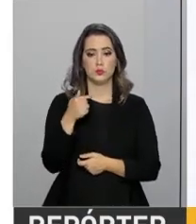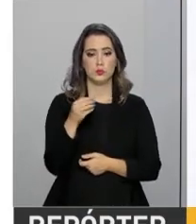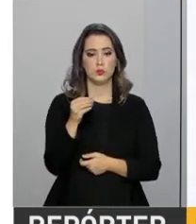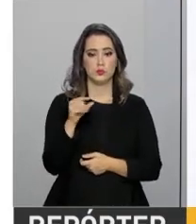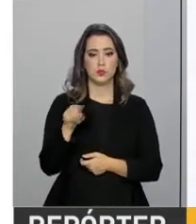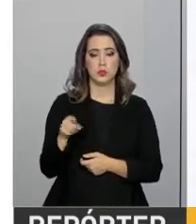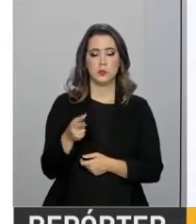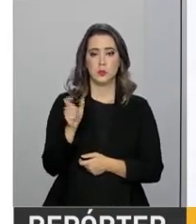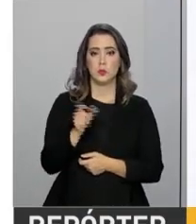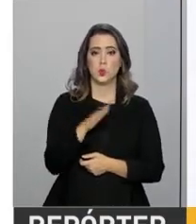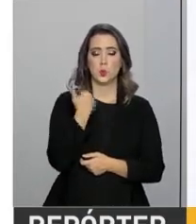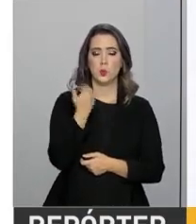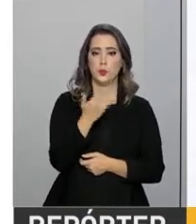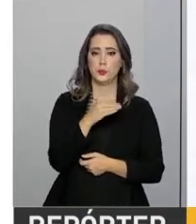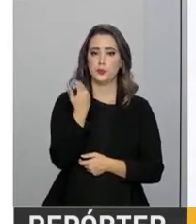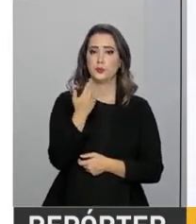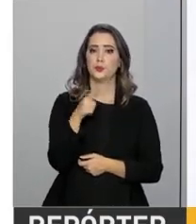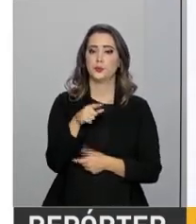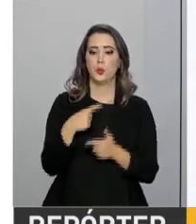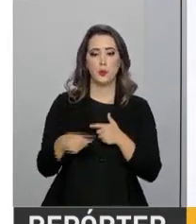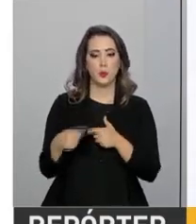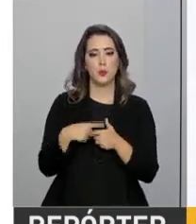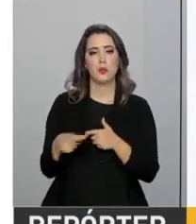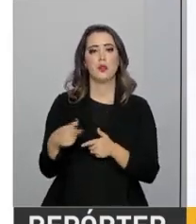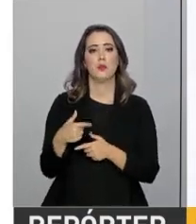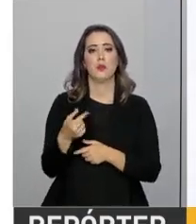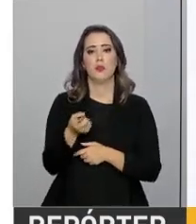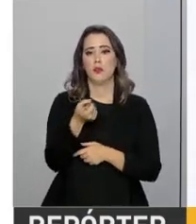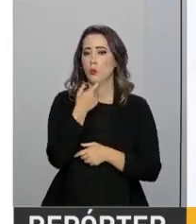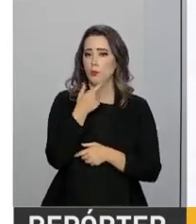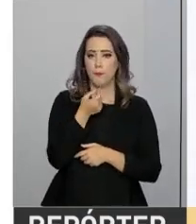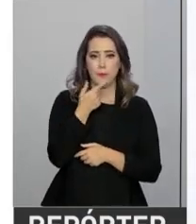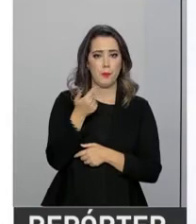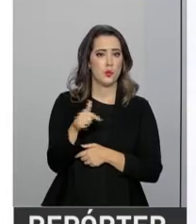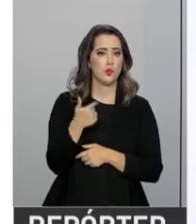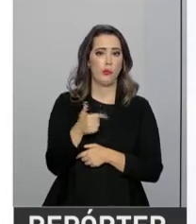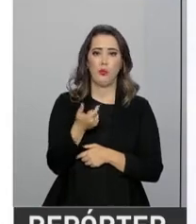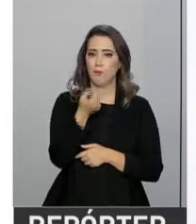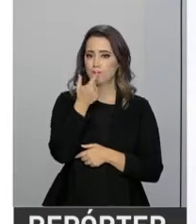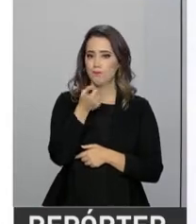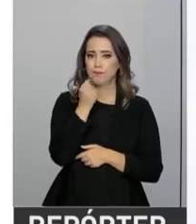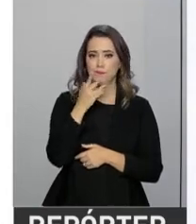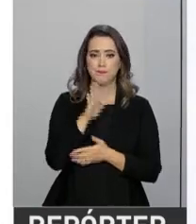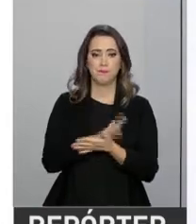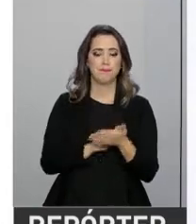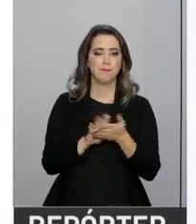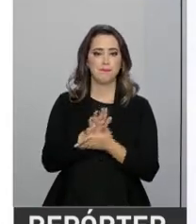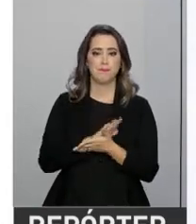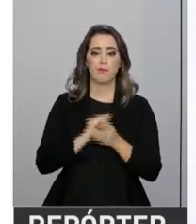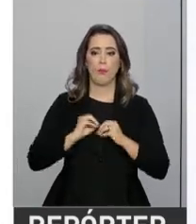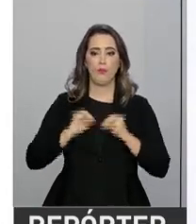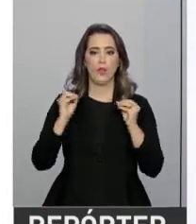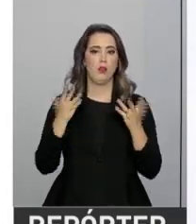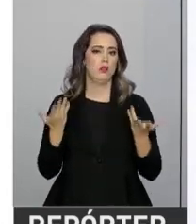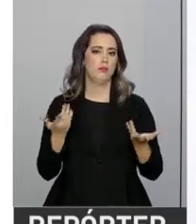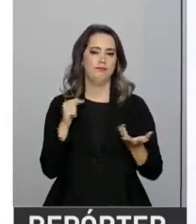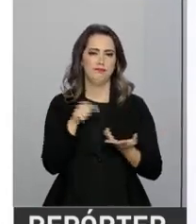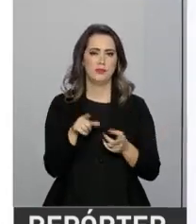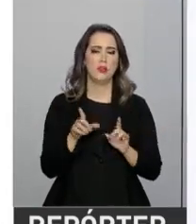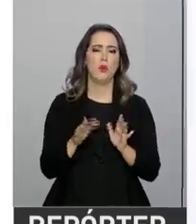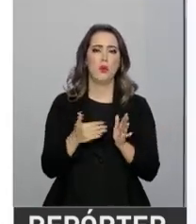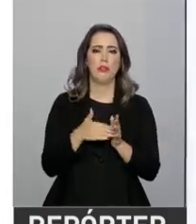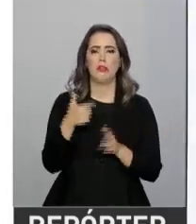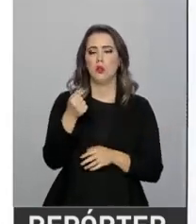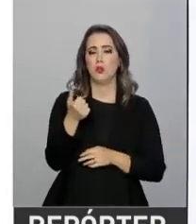mil pessoas morrem por resistência antimicrobiana a projeção é que em 2050 esse número vem atingir as